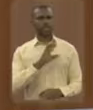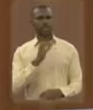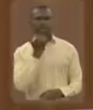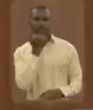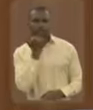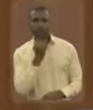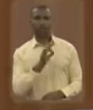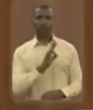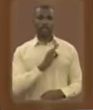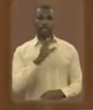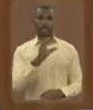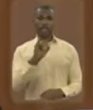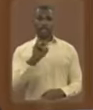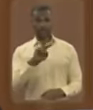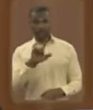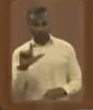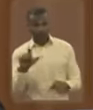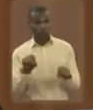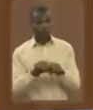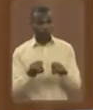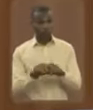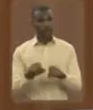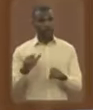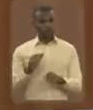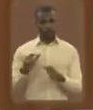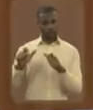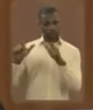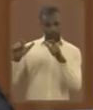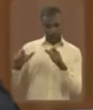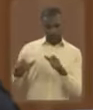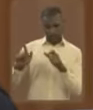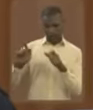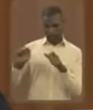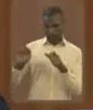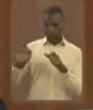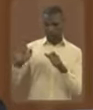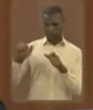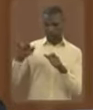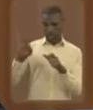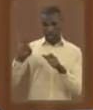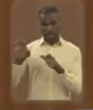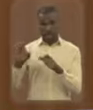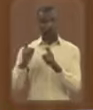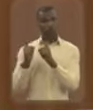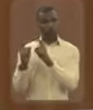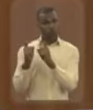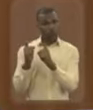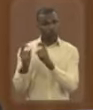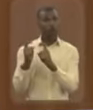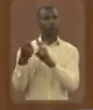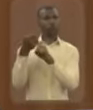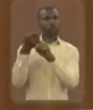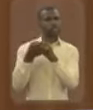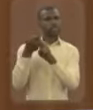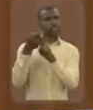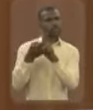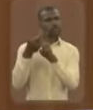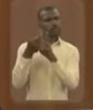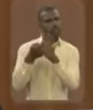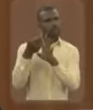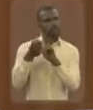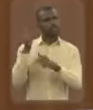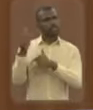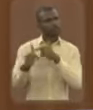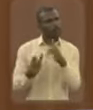Polícia Civil temos inclusive um um gabinete que se reúne praticamente mensalmente para integrar essas